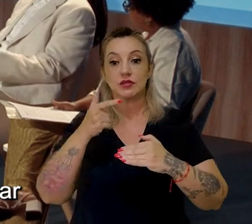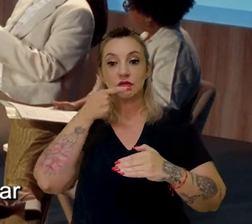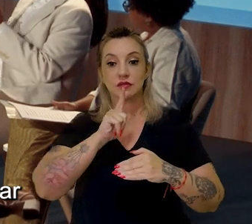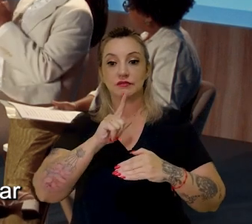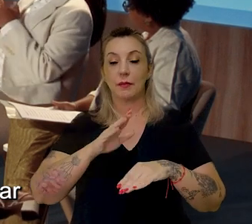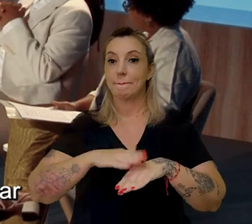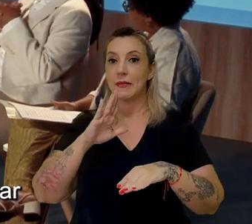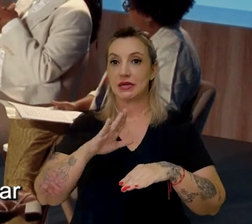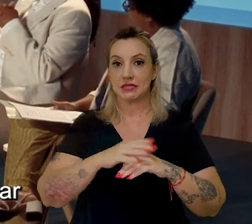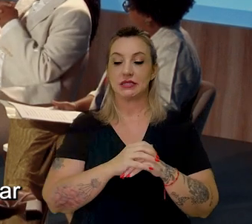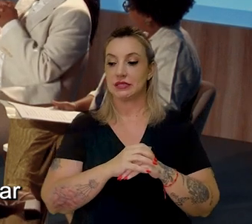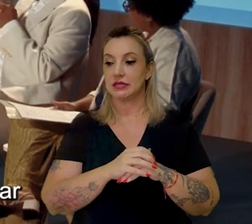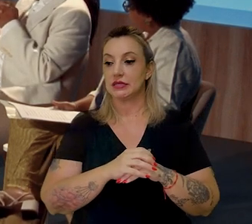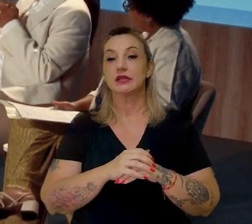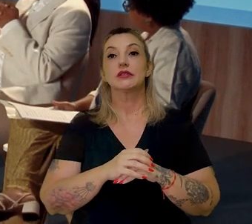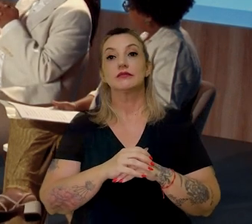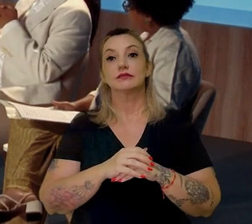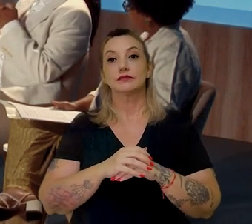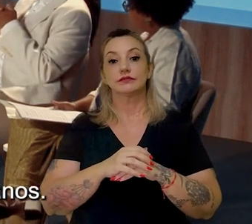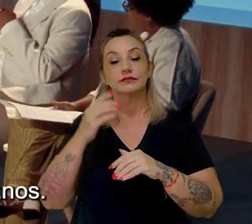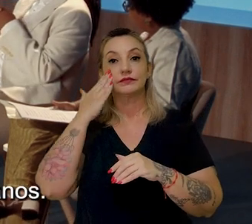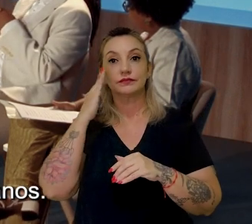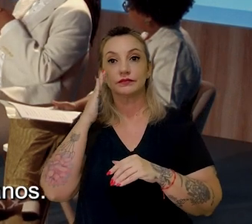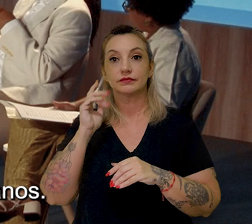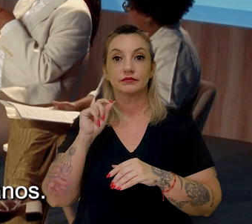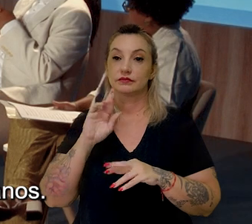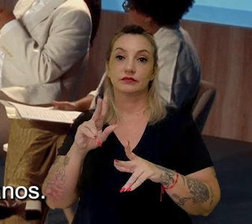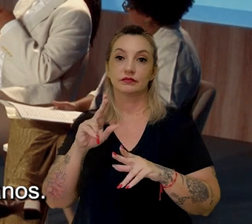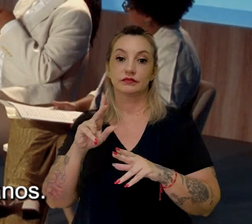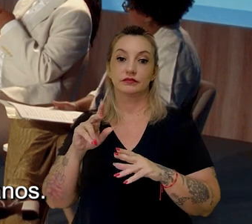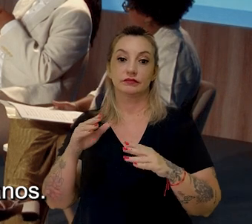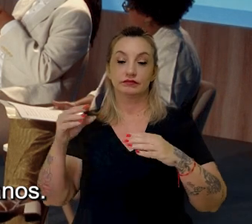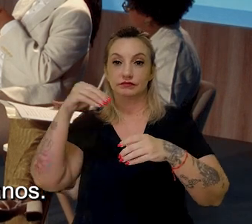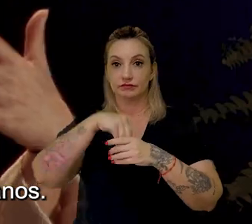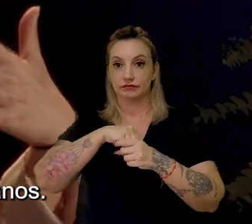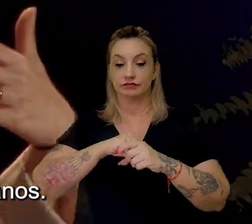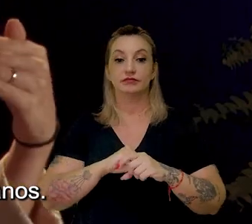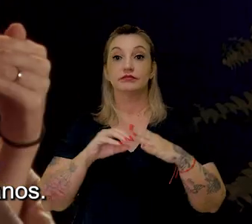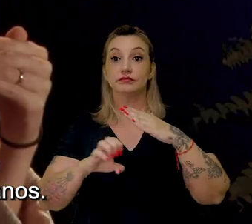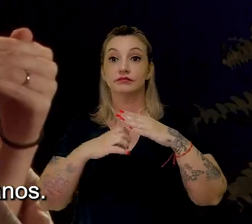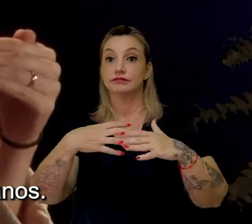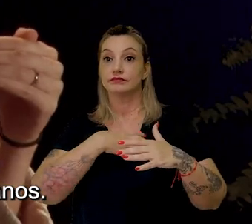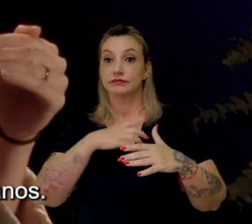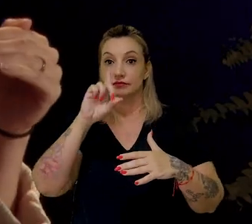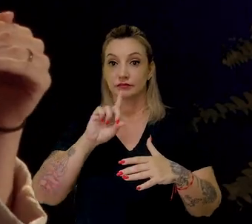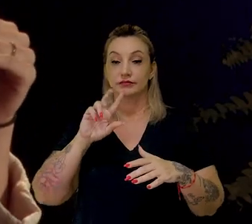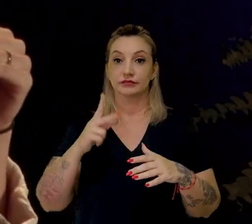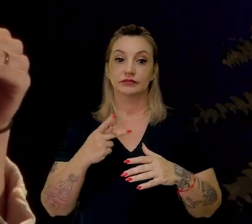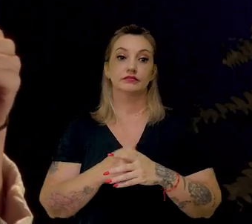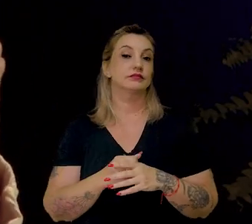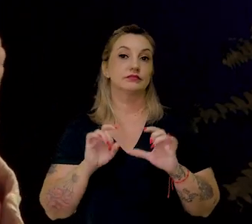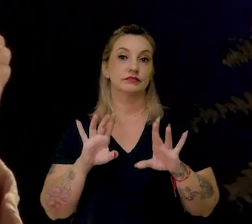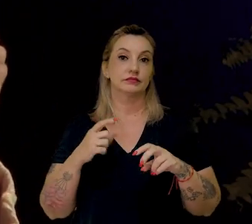conseguir cada vez mais endereçar e entender que não é só dos muros para dentro que a empresa impacta em direitos humanos